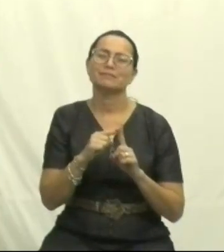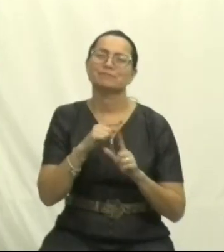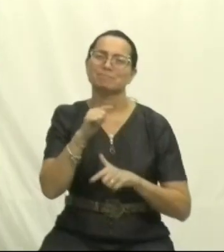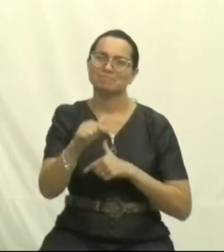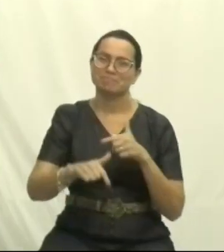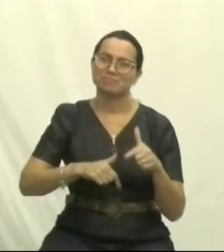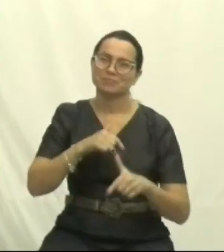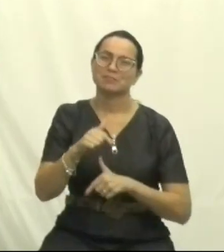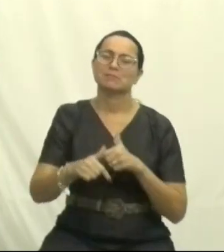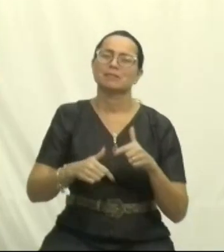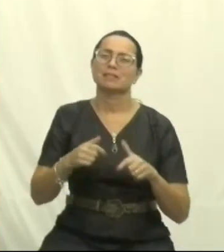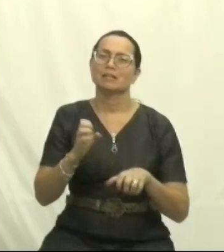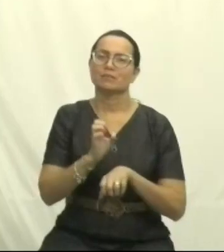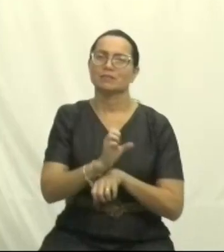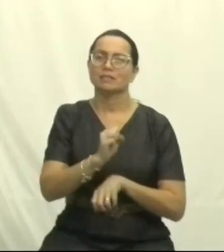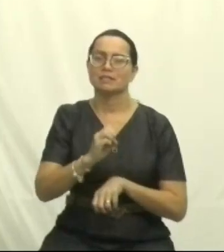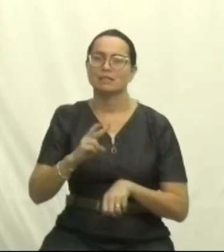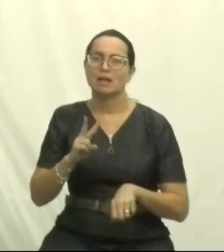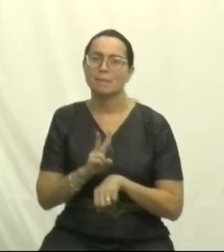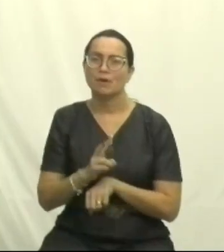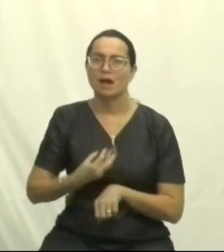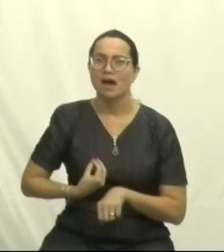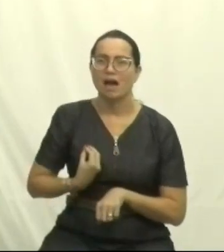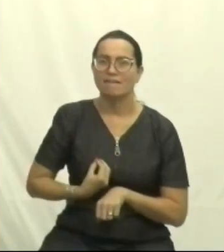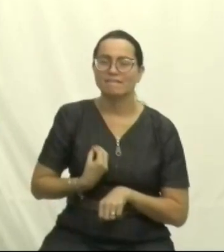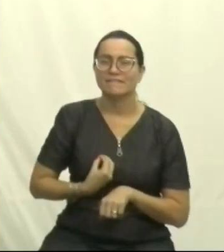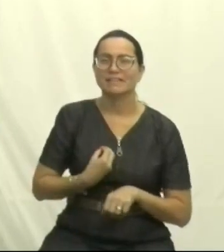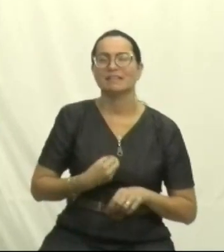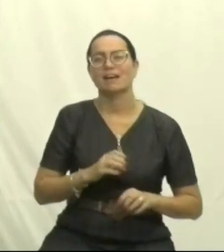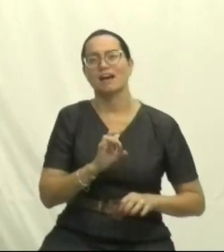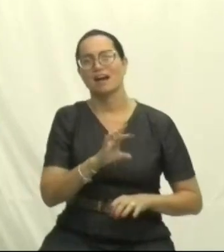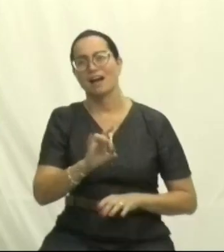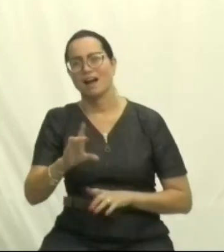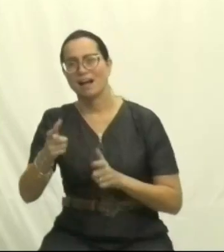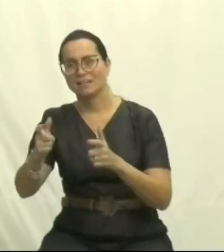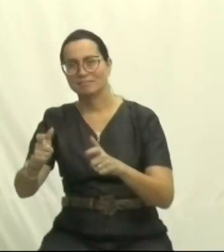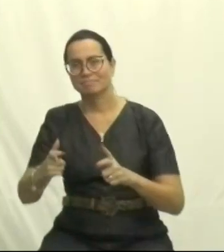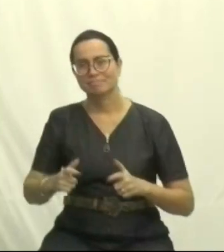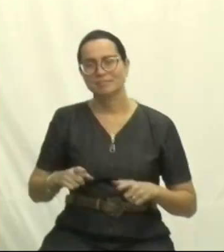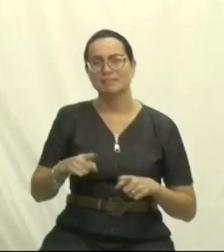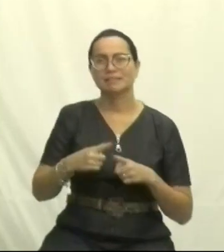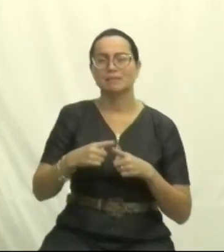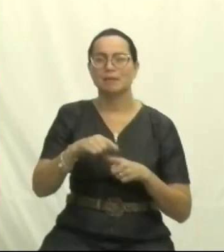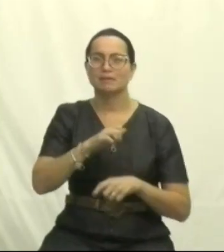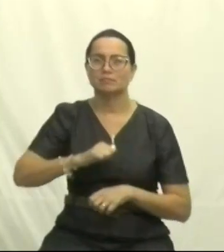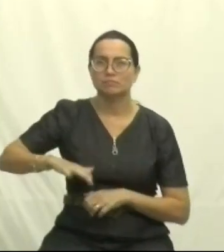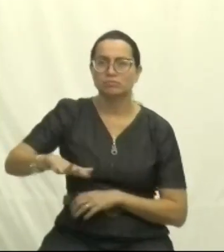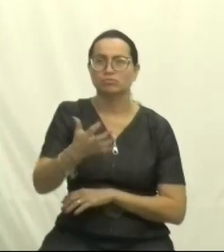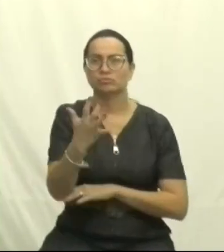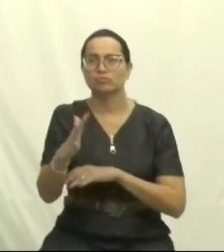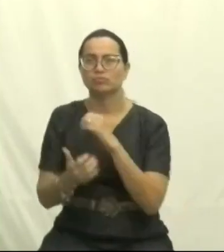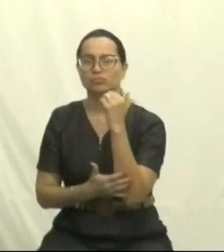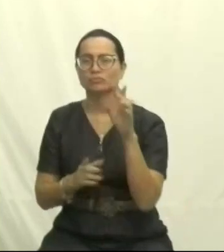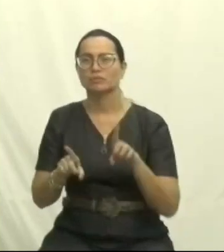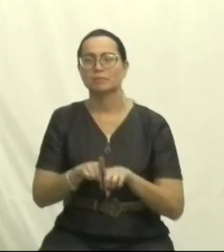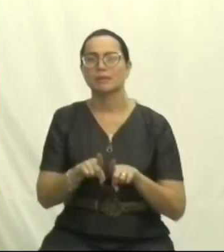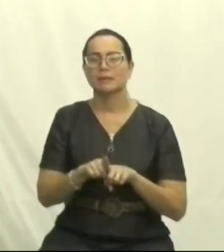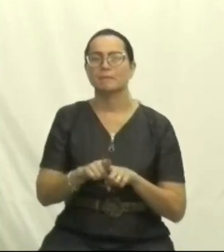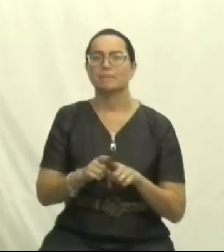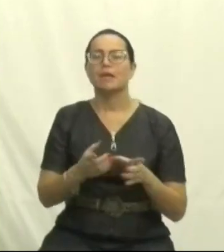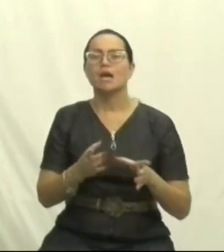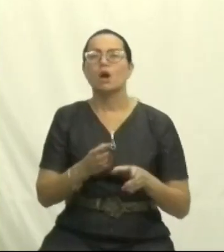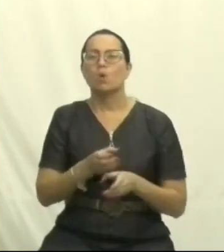Catarina, proteger a vida, o patrimônio e o meio ambiente. O Corpo de Bombeiro Militar em Criciúma comemorou no